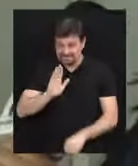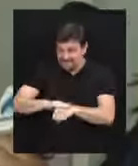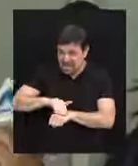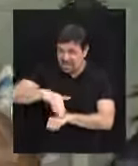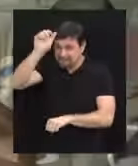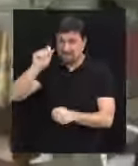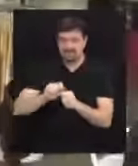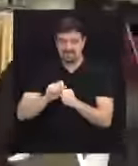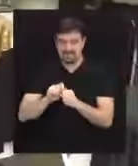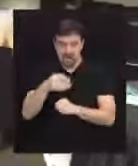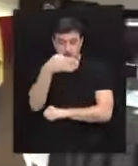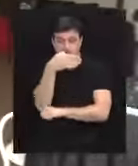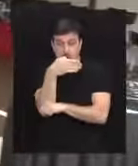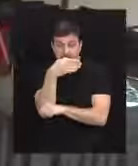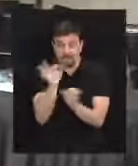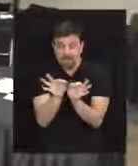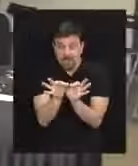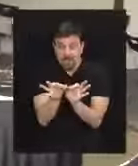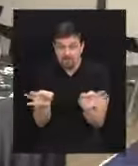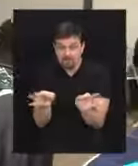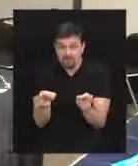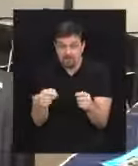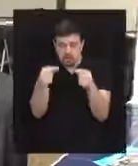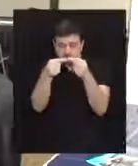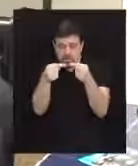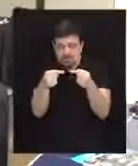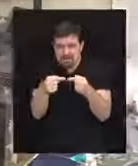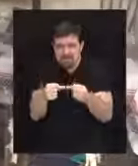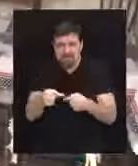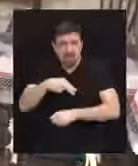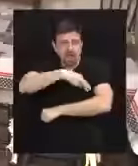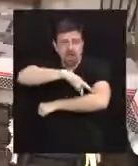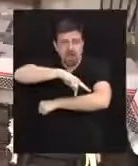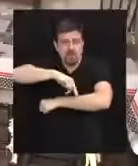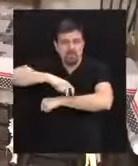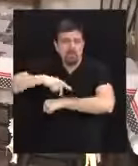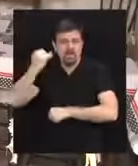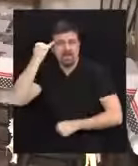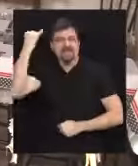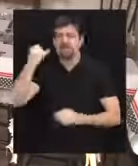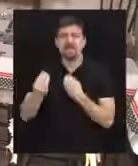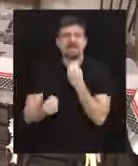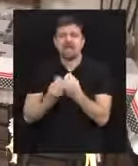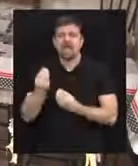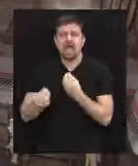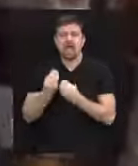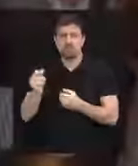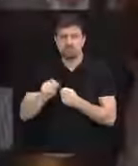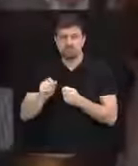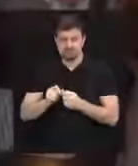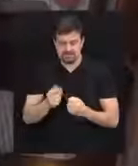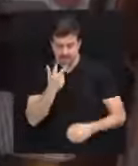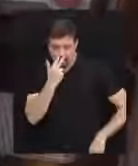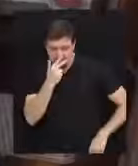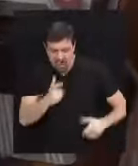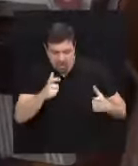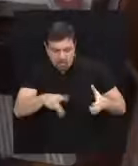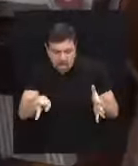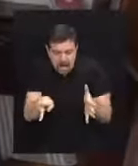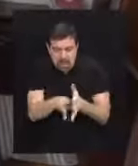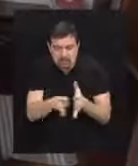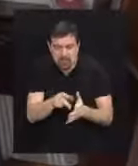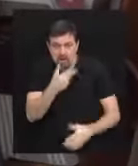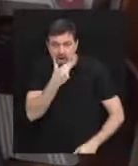foi além. Você fez um local inteiro dedicado para o cantor. Como surgiu a ideia de fazer toda essa espécie de santuário para o